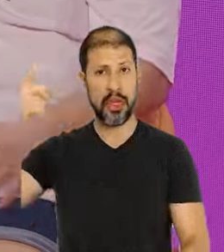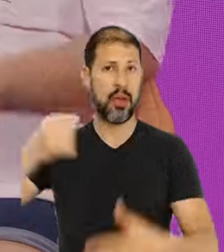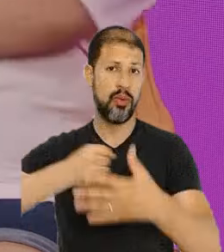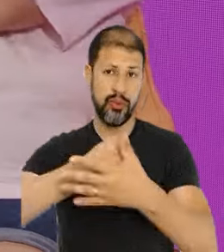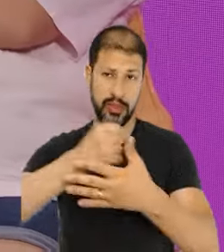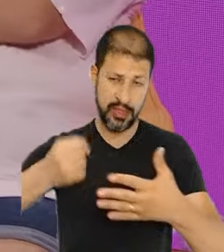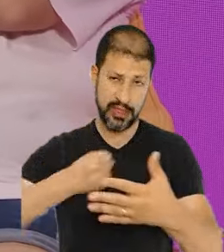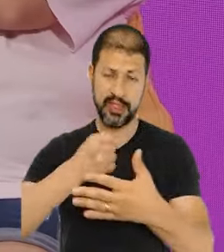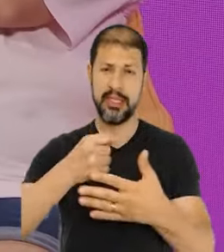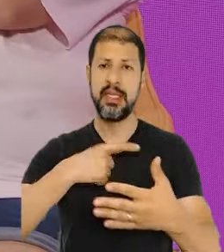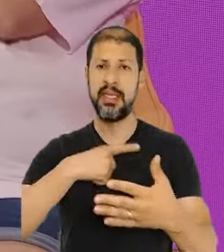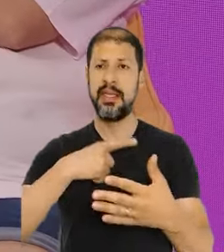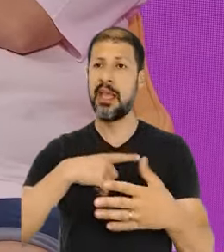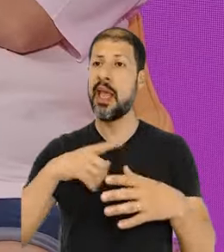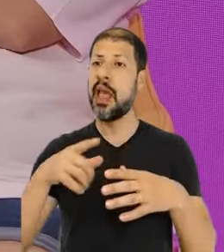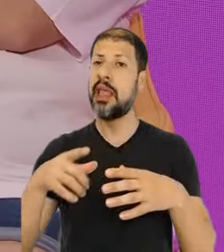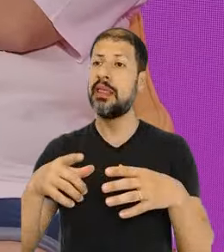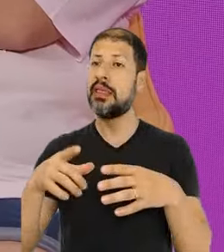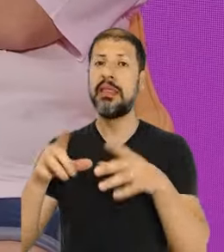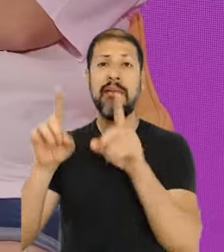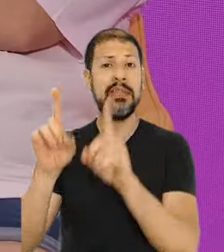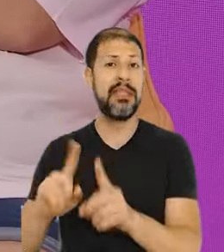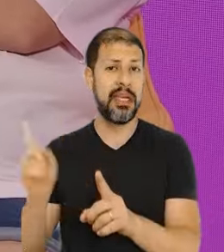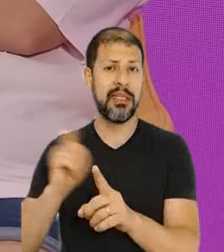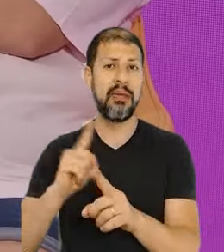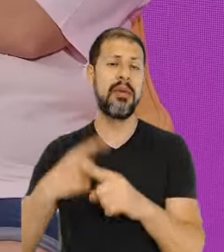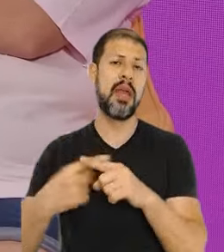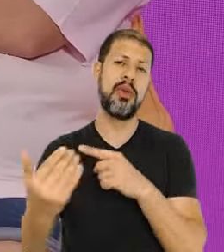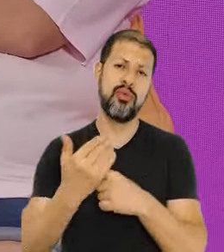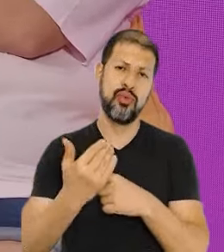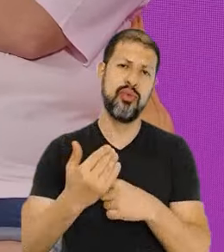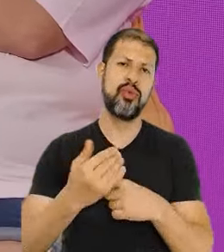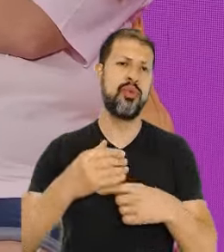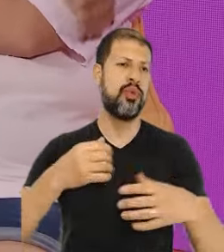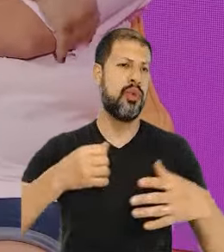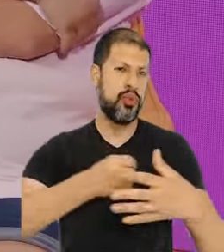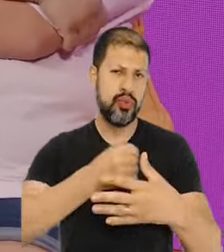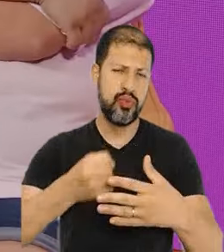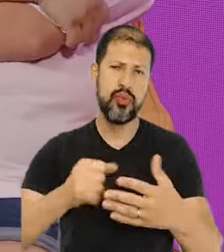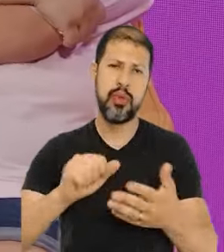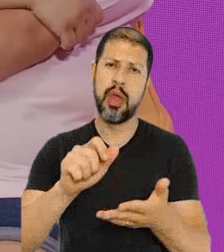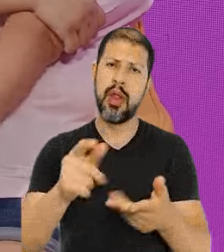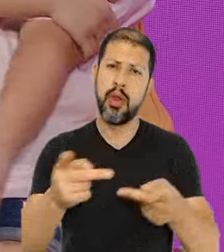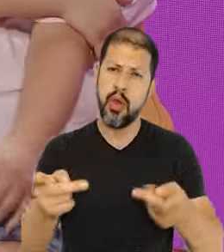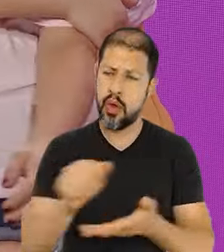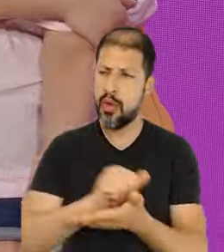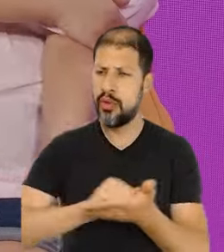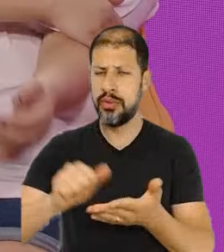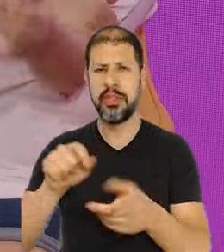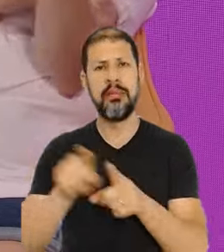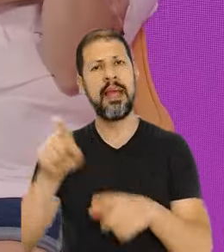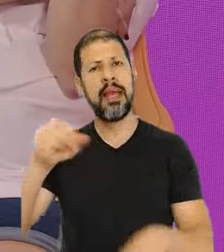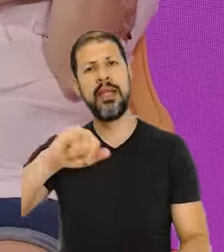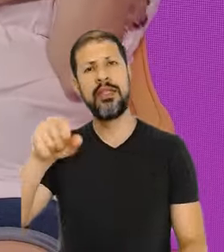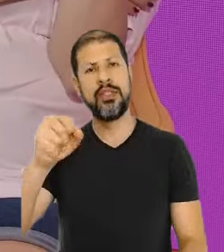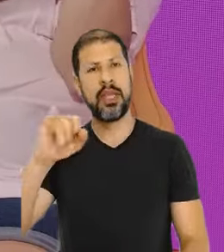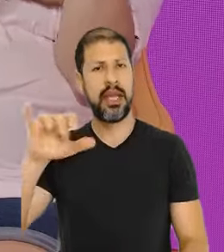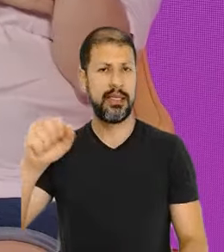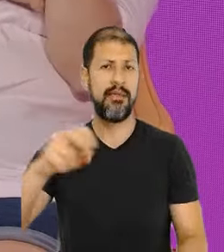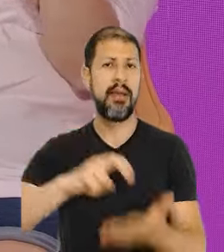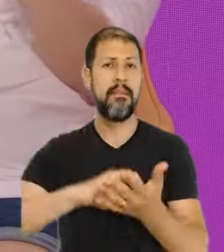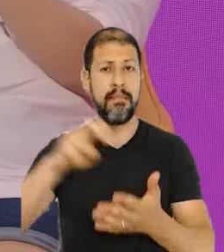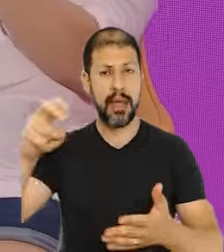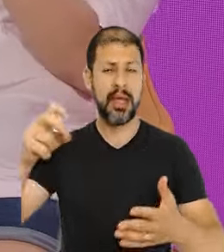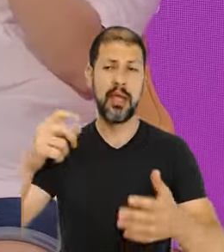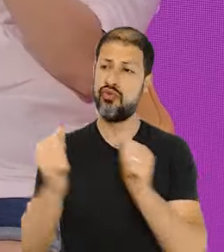é não tem nenhuma deficiência porque ela me ajuda na cozinha com louça tal além da Jéssica que fica na parte da manhã na na